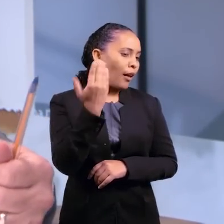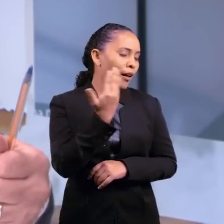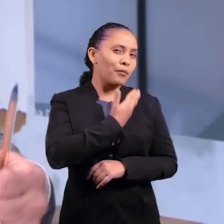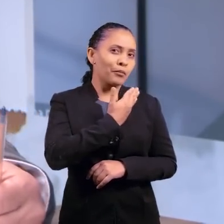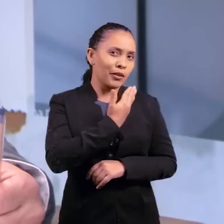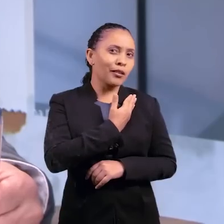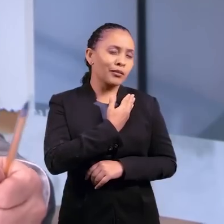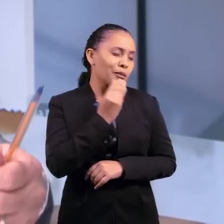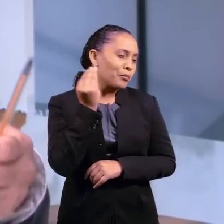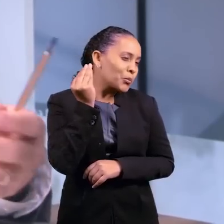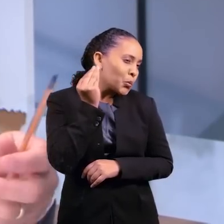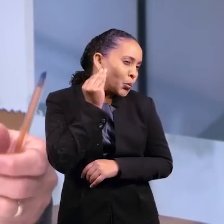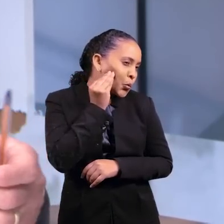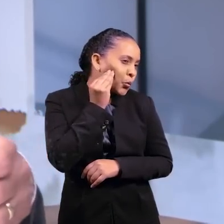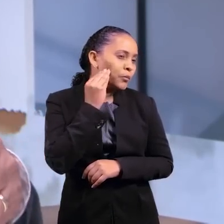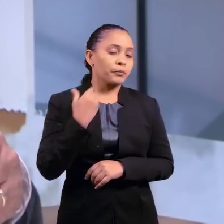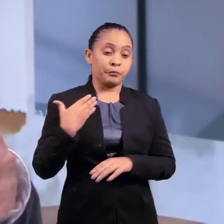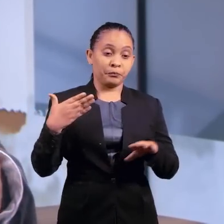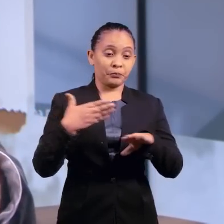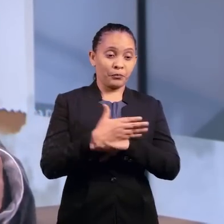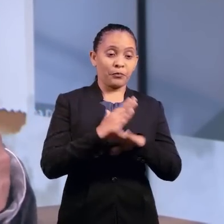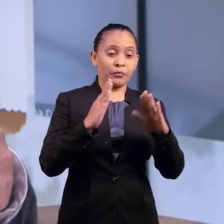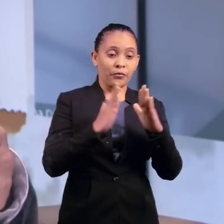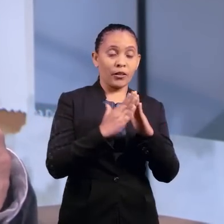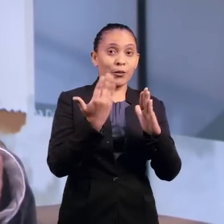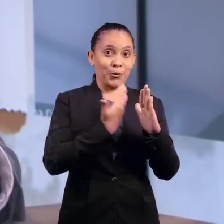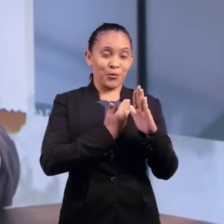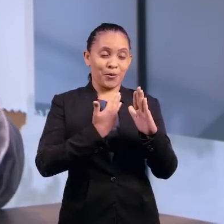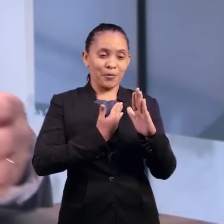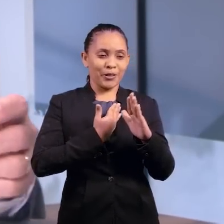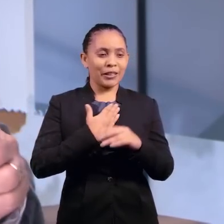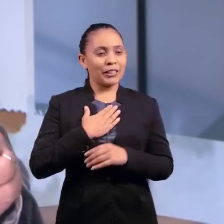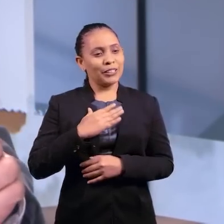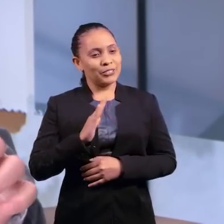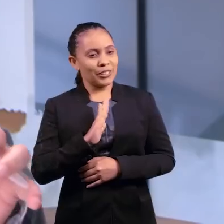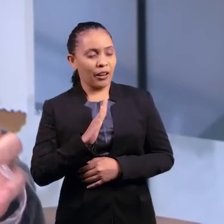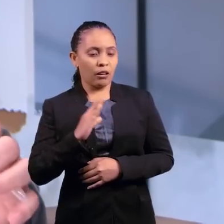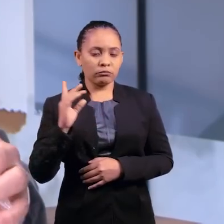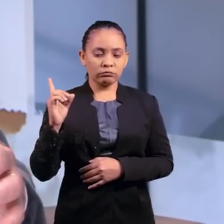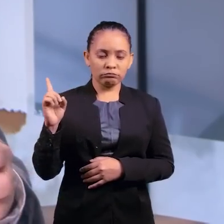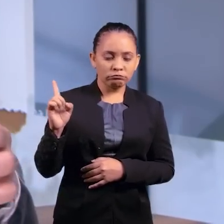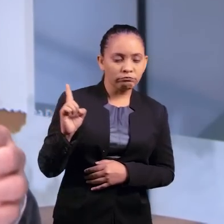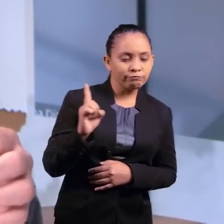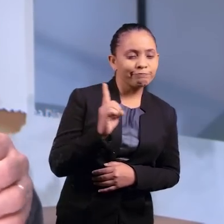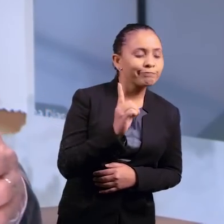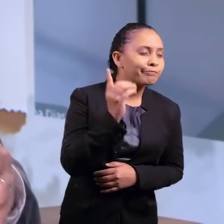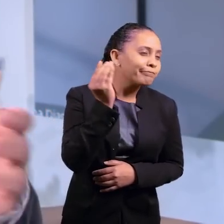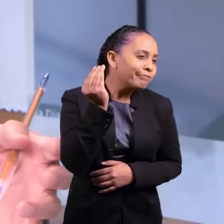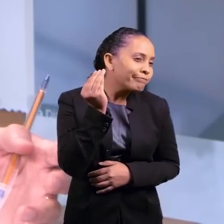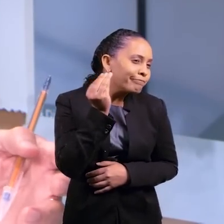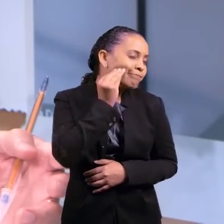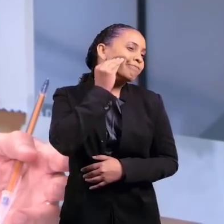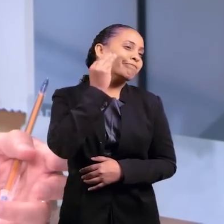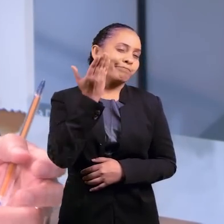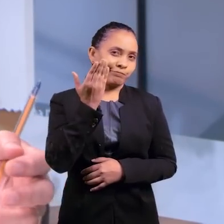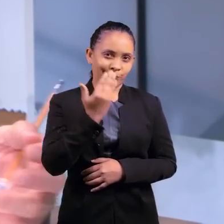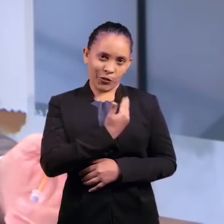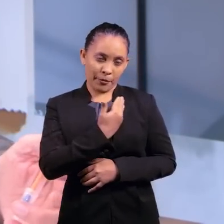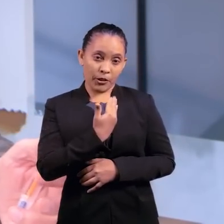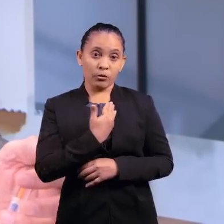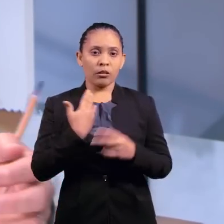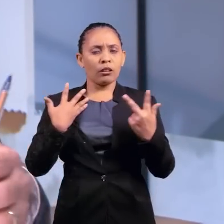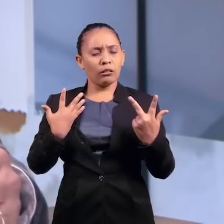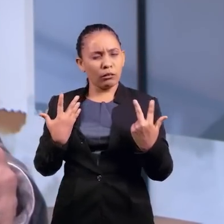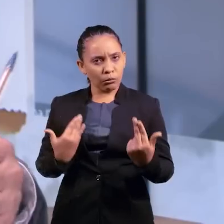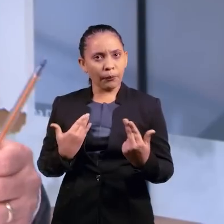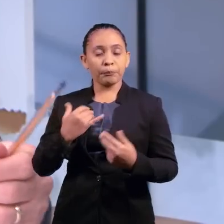beijava o seu amigo quando chegava na casa dele, você saudava com um ósculo, com um beijo. E Judas fez isso. Na